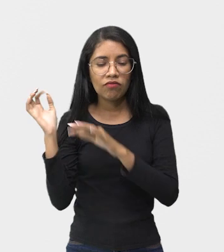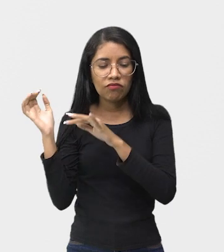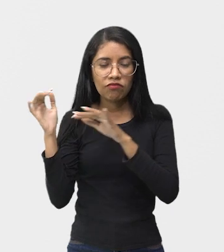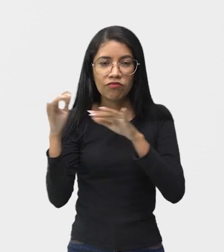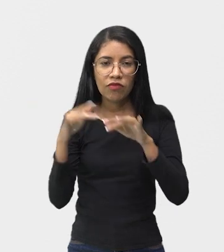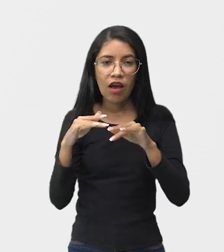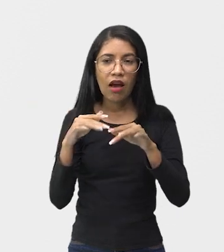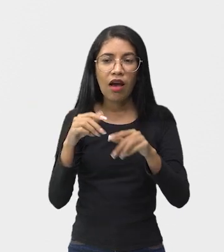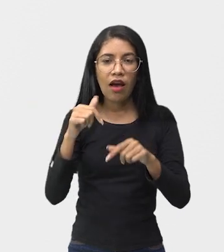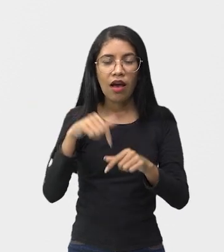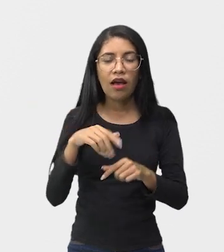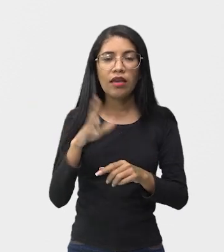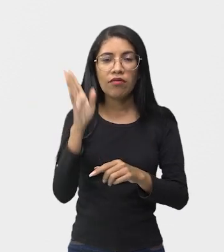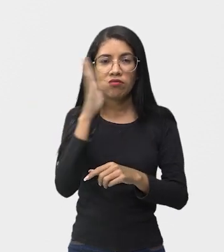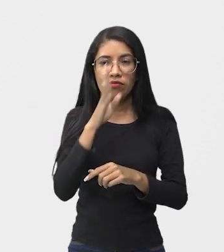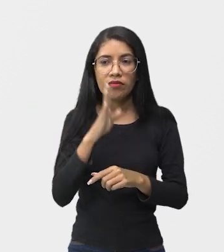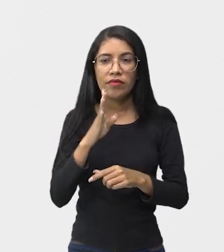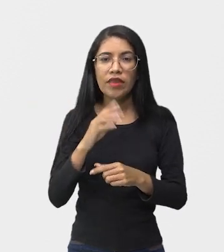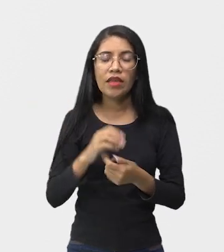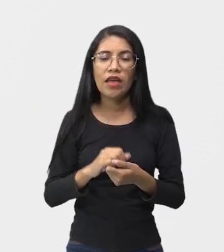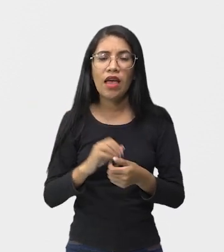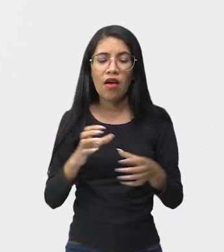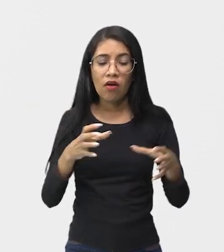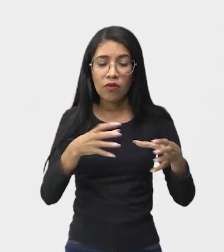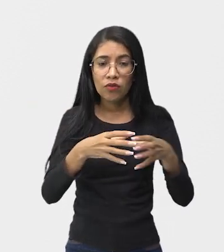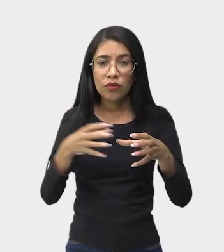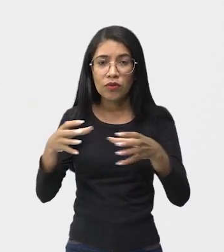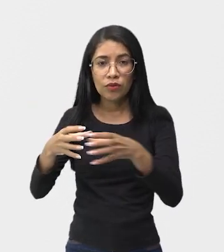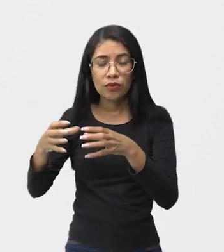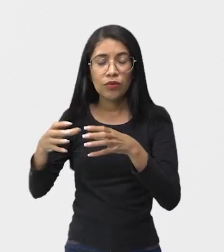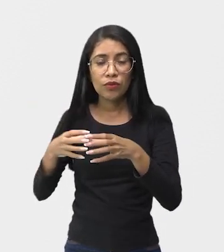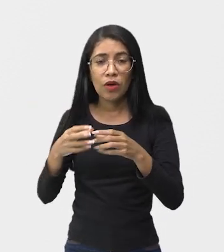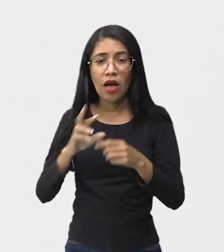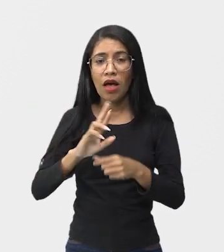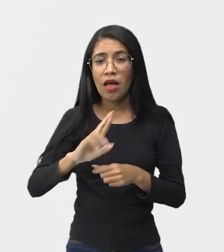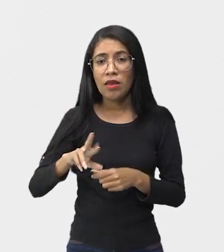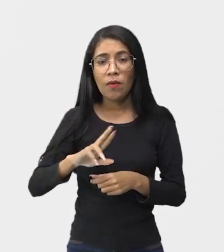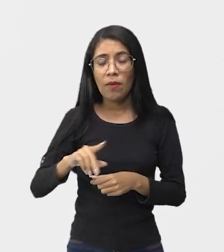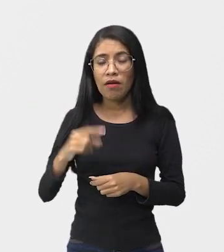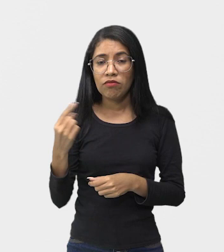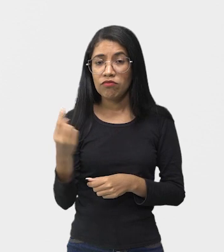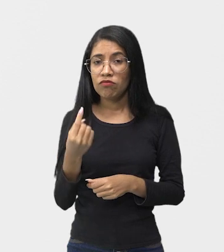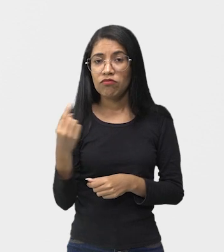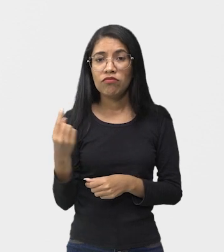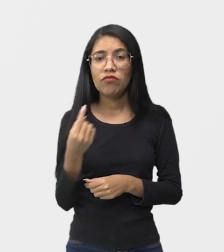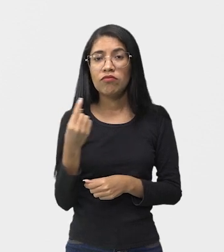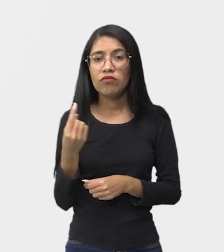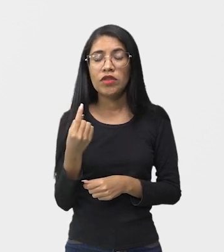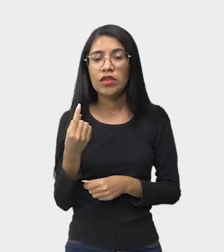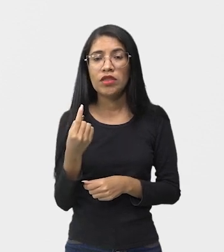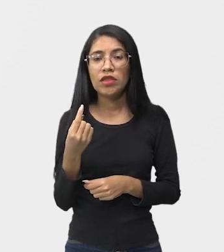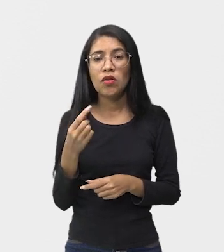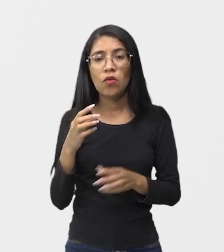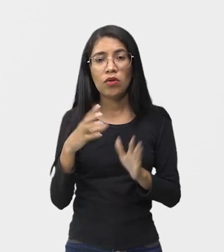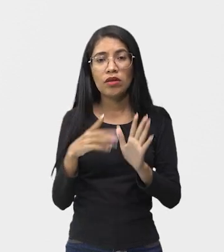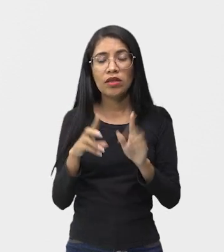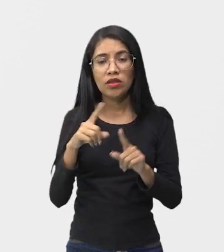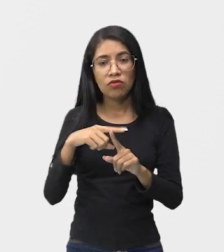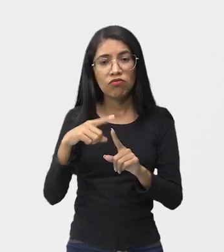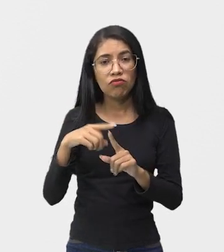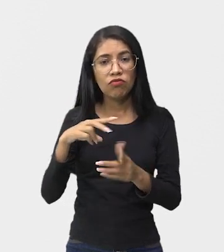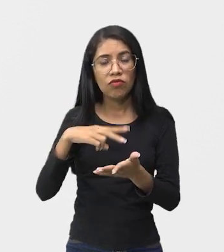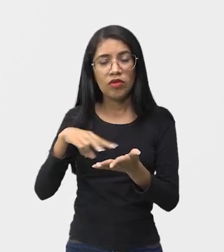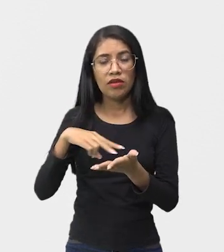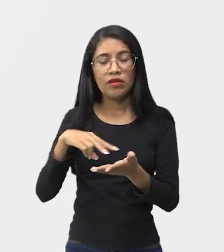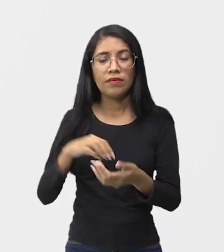estilo tribal das danças tribais e é coletividade. Não há performance solo no estilo tribal,